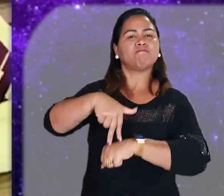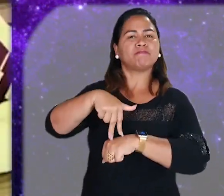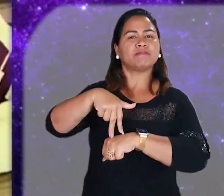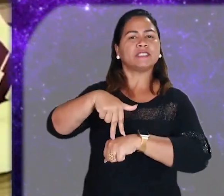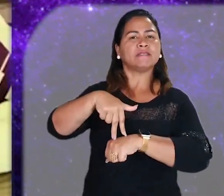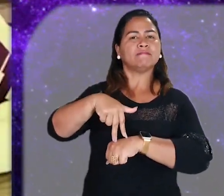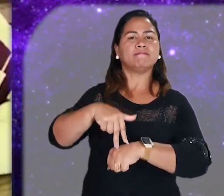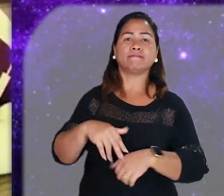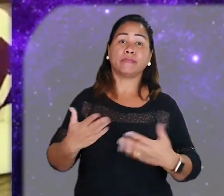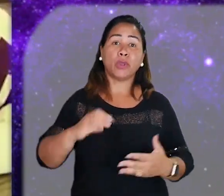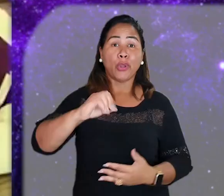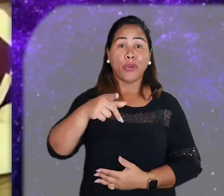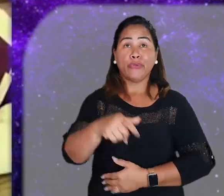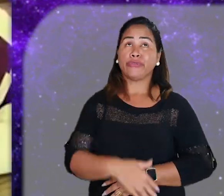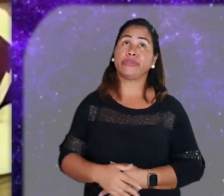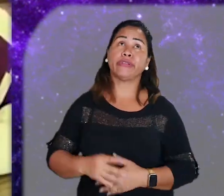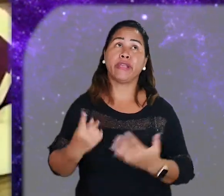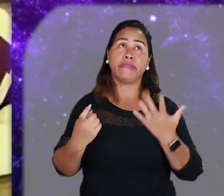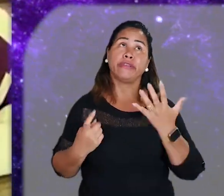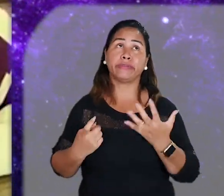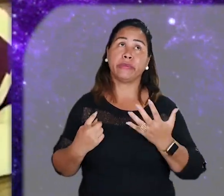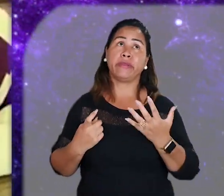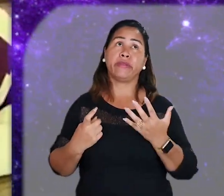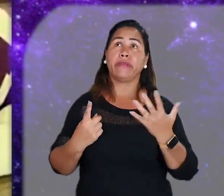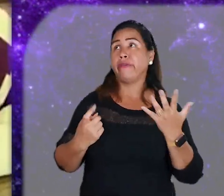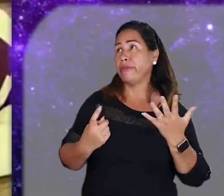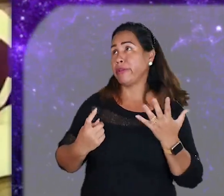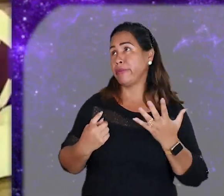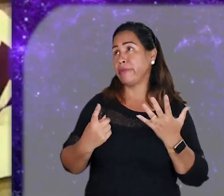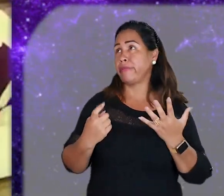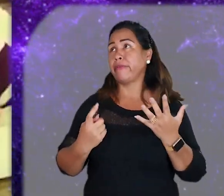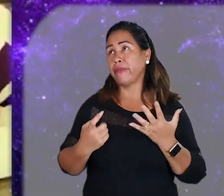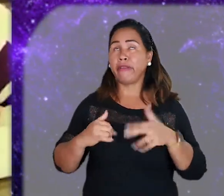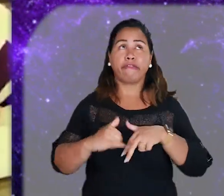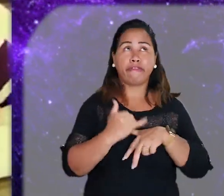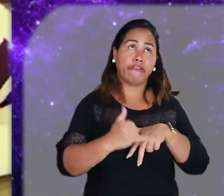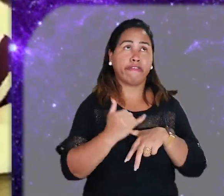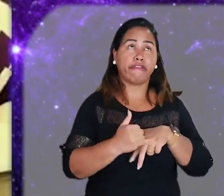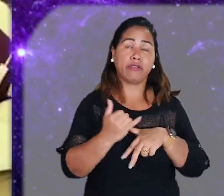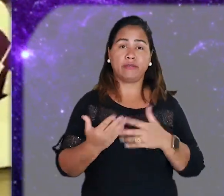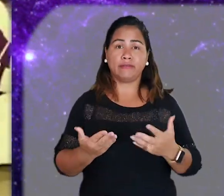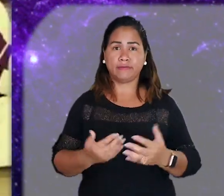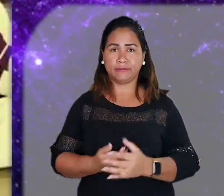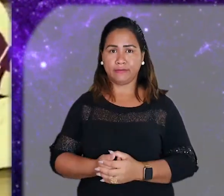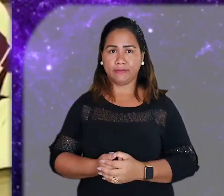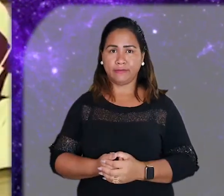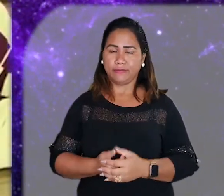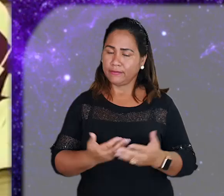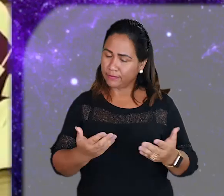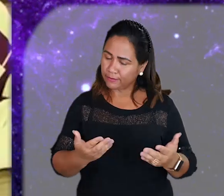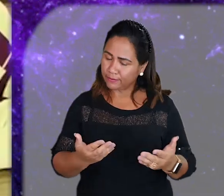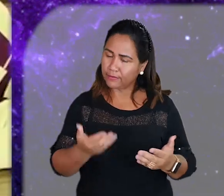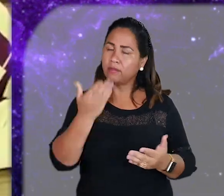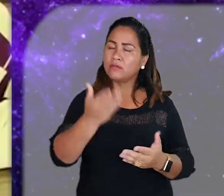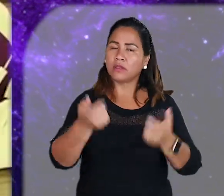nesse nível ou tá aí com vítima não vítima não vítima não vítima não vítima